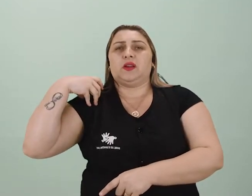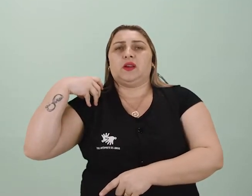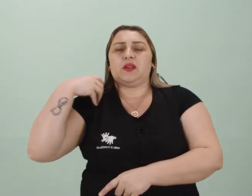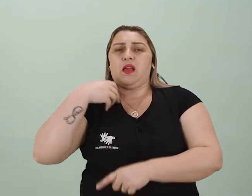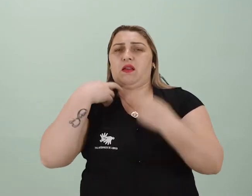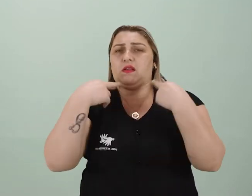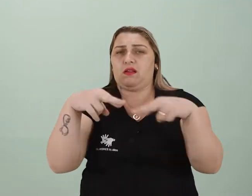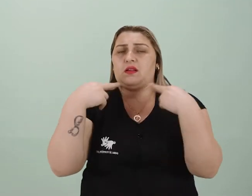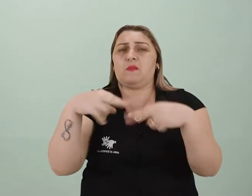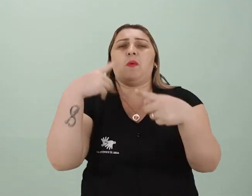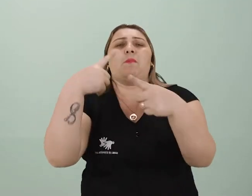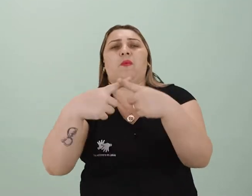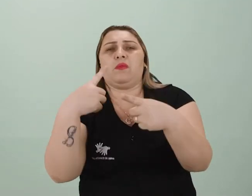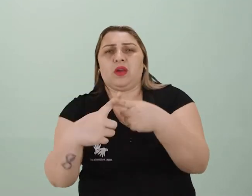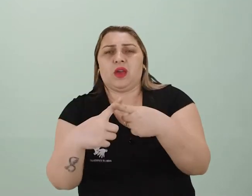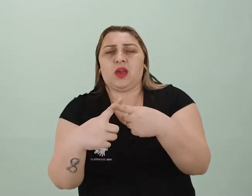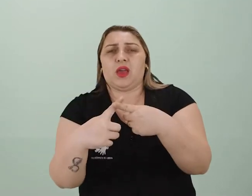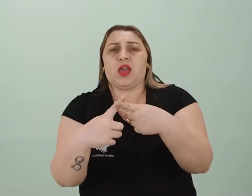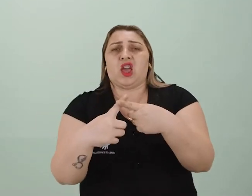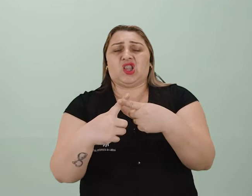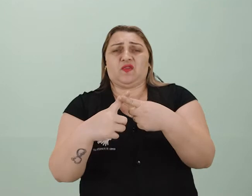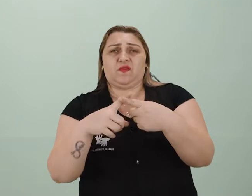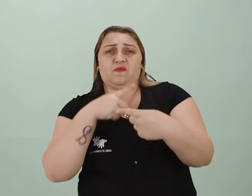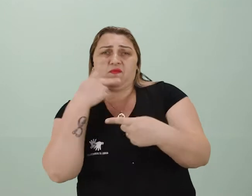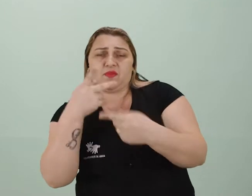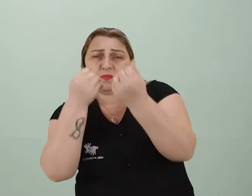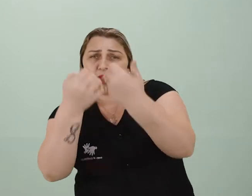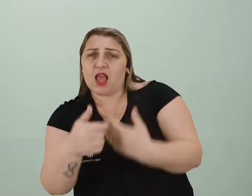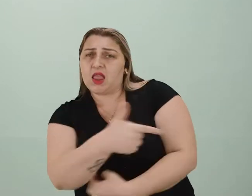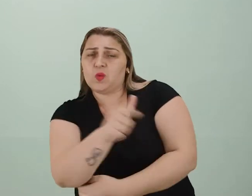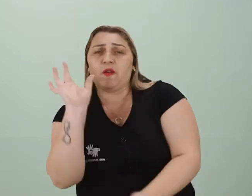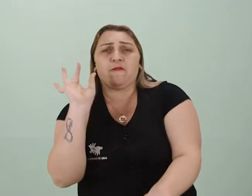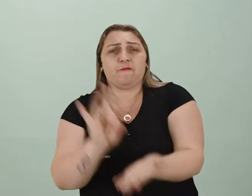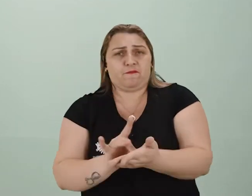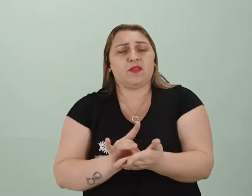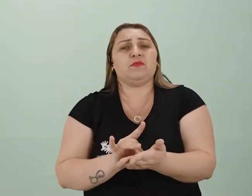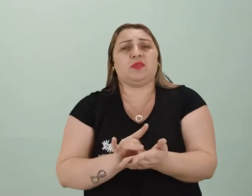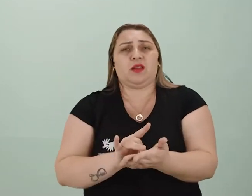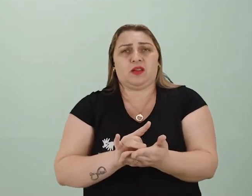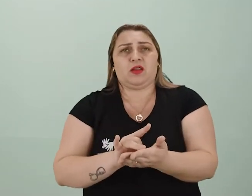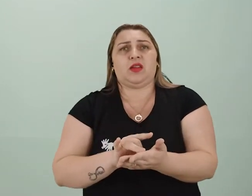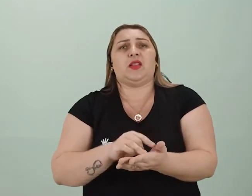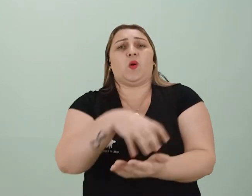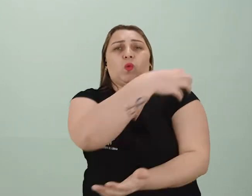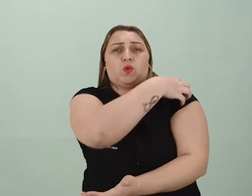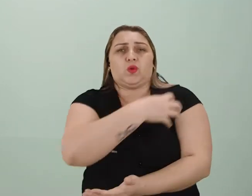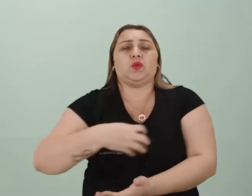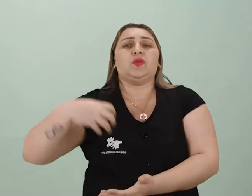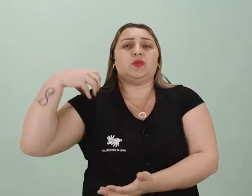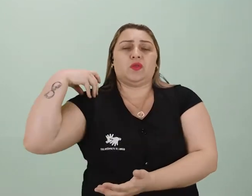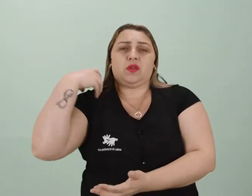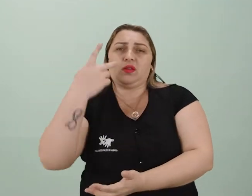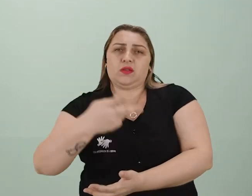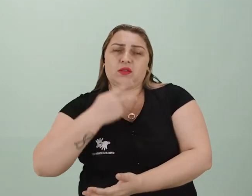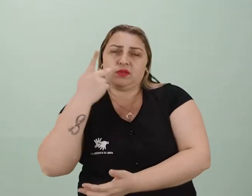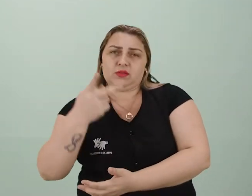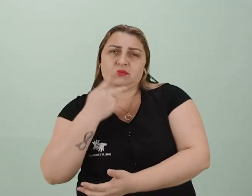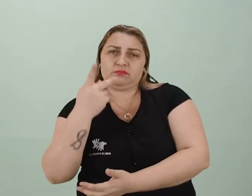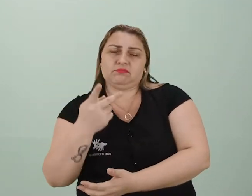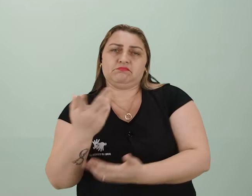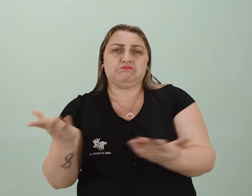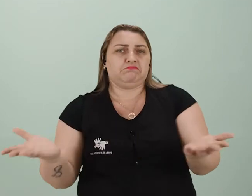Os sofistas, eles falavam que não havia uma verdade absoluta. Então, Sócrates considerava os sofistas como se